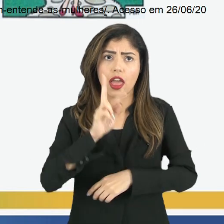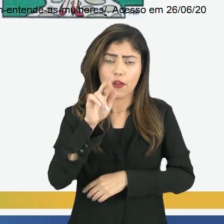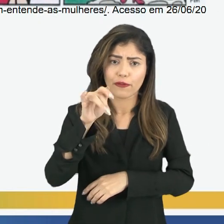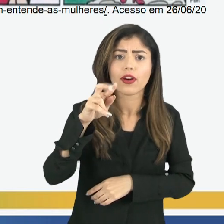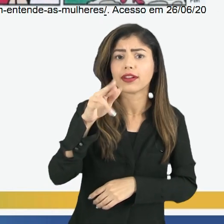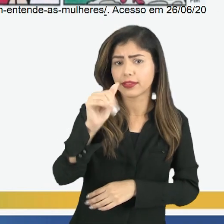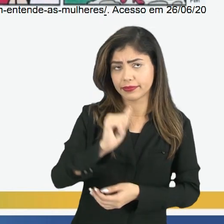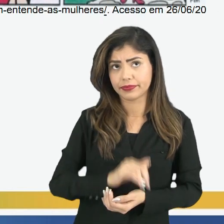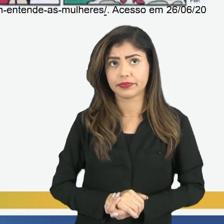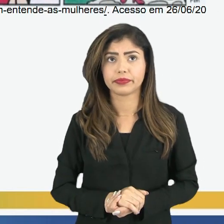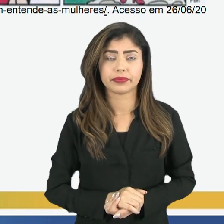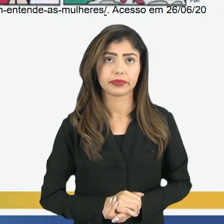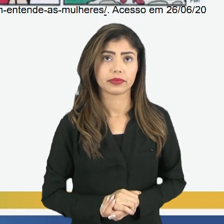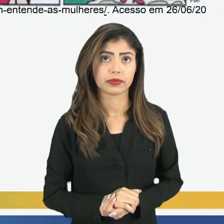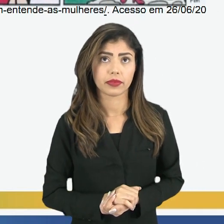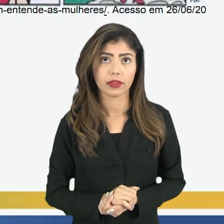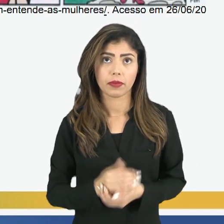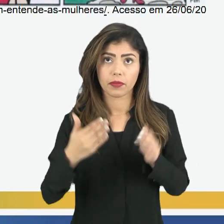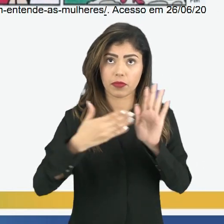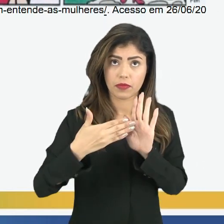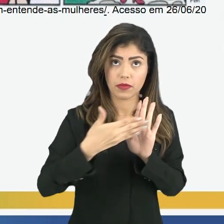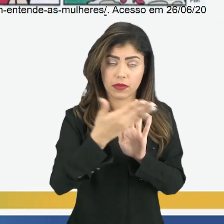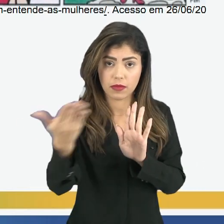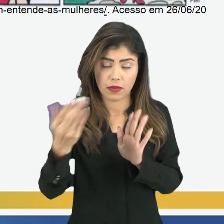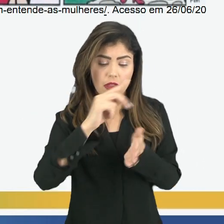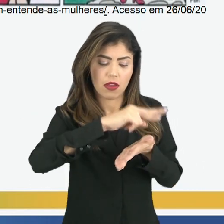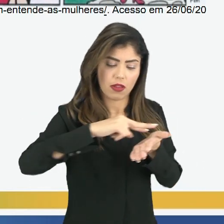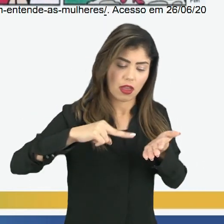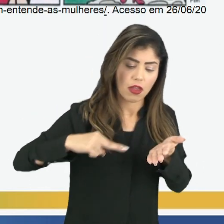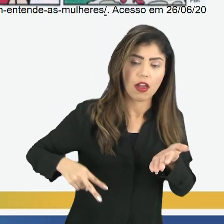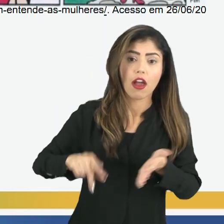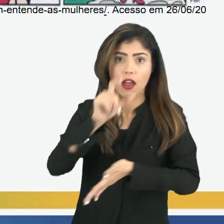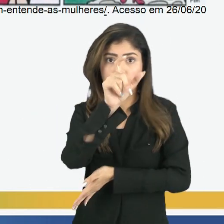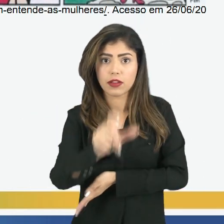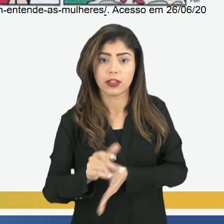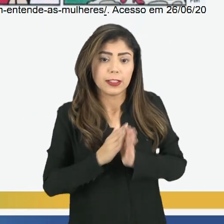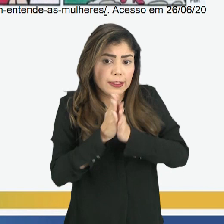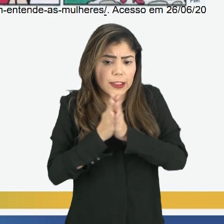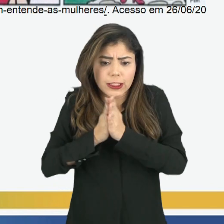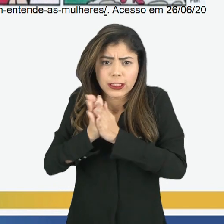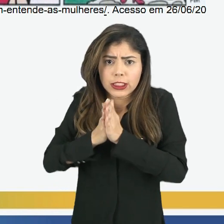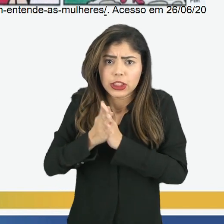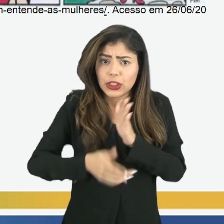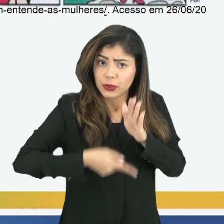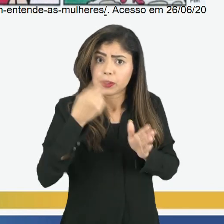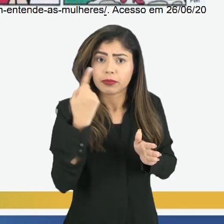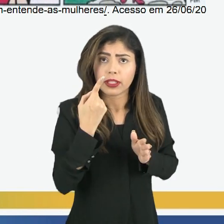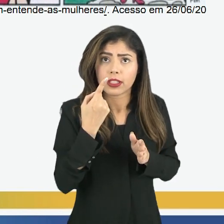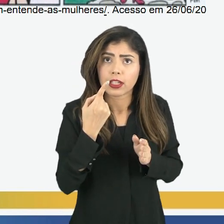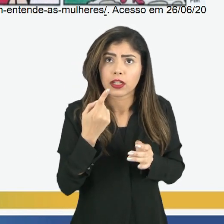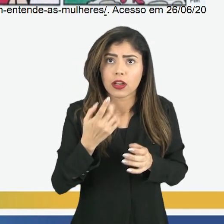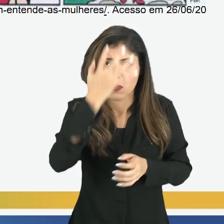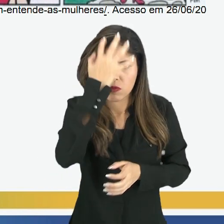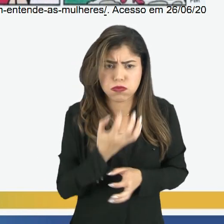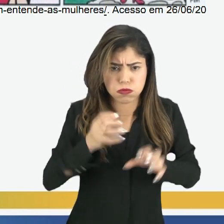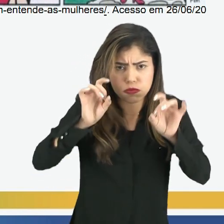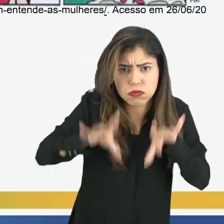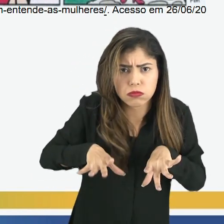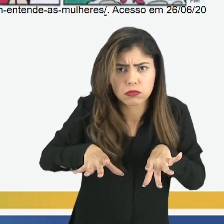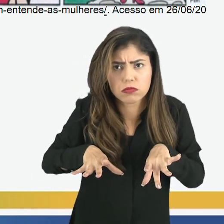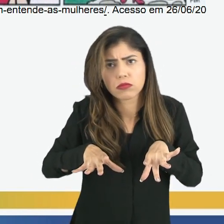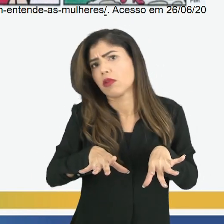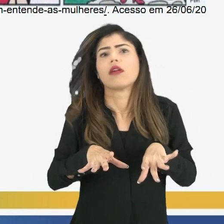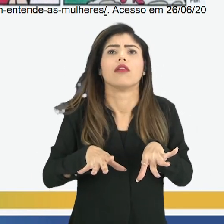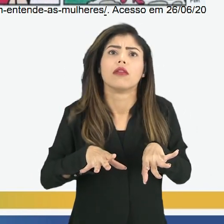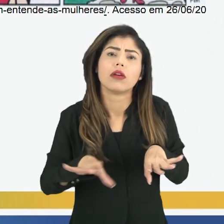euforia. Para demonstrar ao leitor que a personagem estava ansiosa no primeiro quadrinho e irritada no último quadrinho,